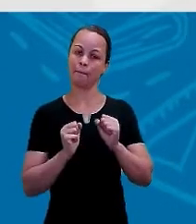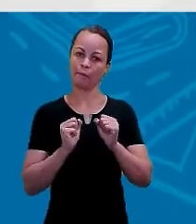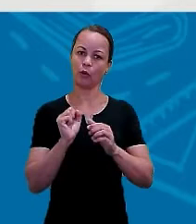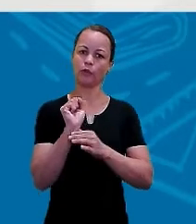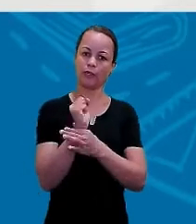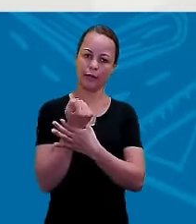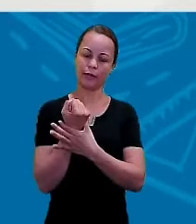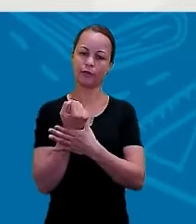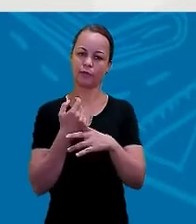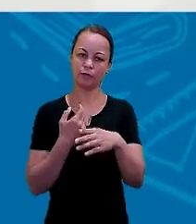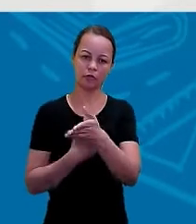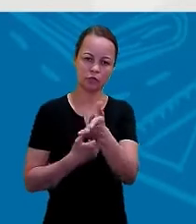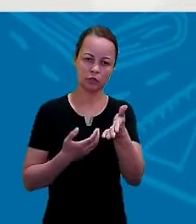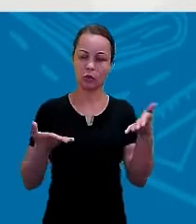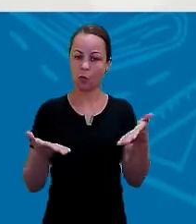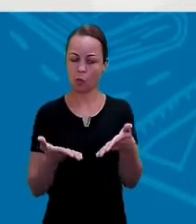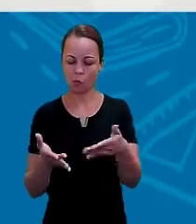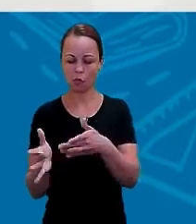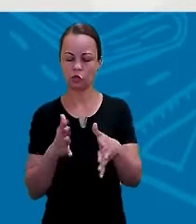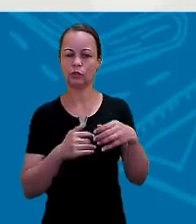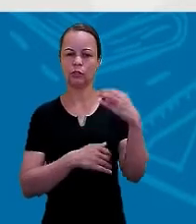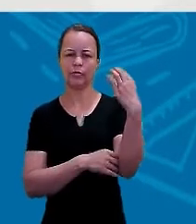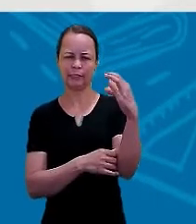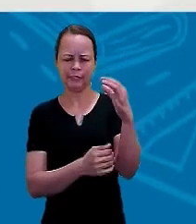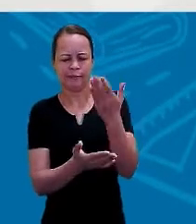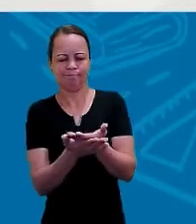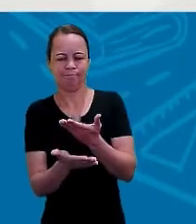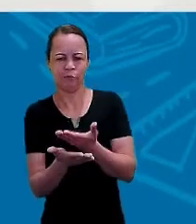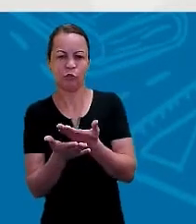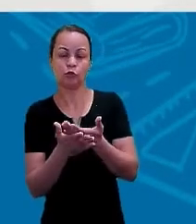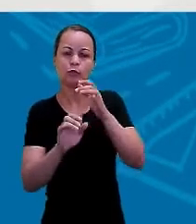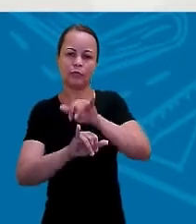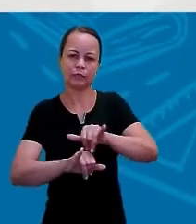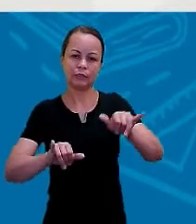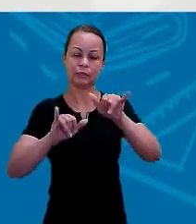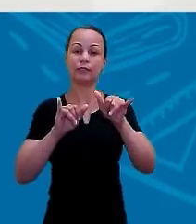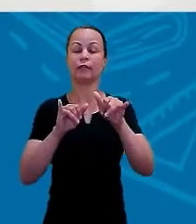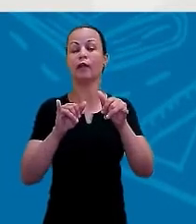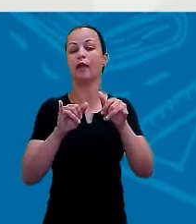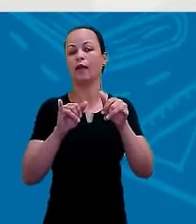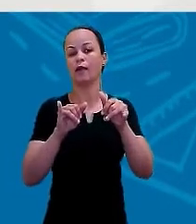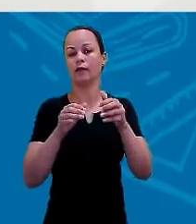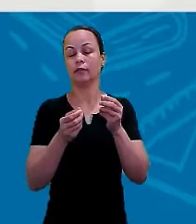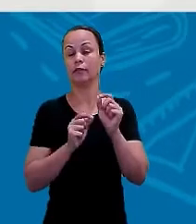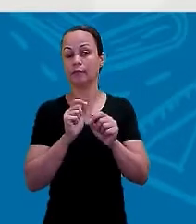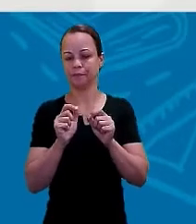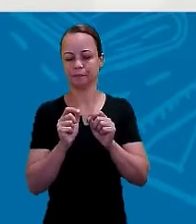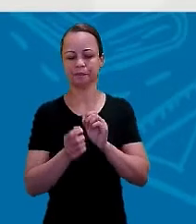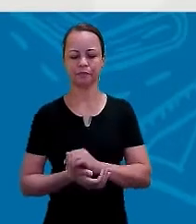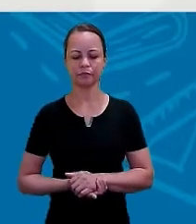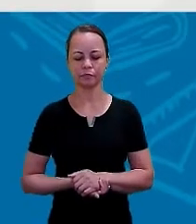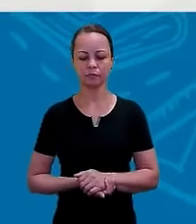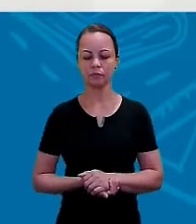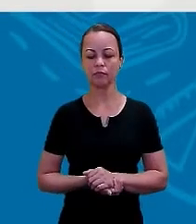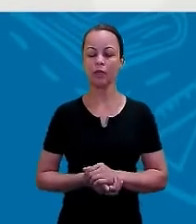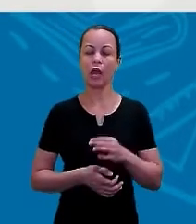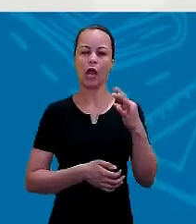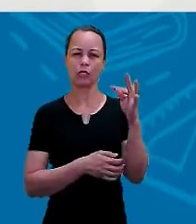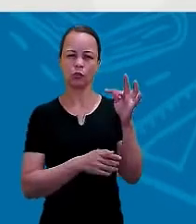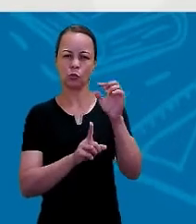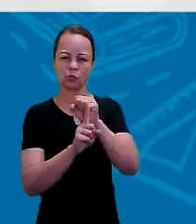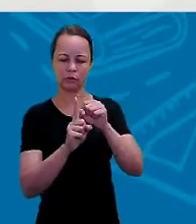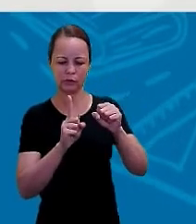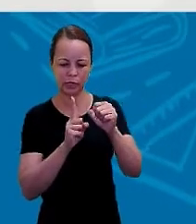hoje, robustamente, a ciência corrobora, para te dizer com letras garrafais, a dor social quanto a dor